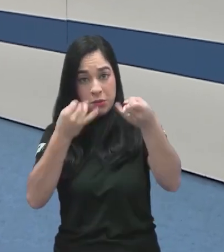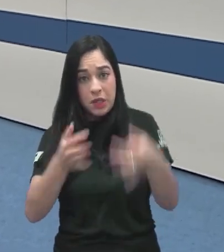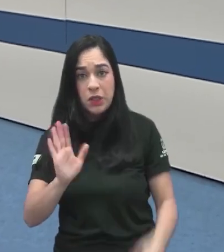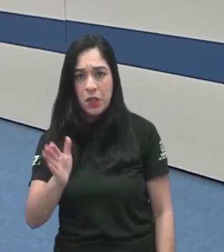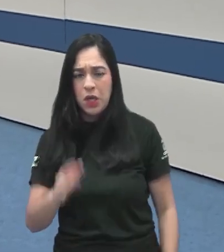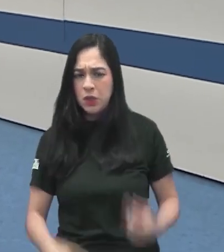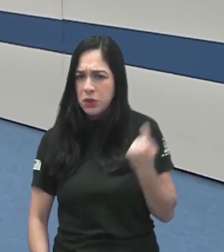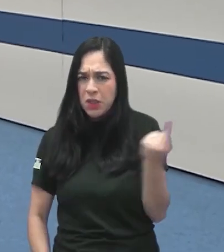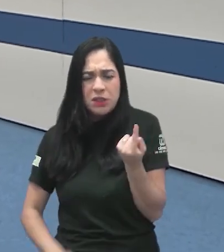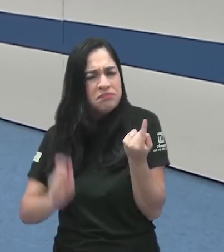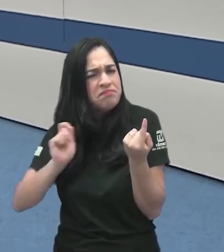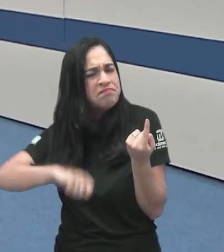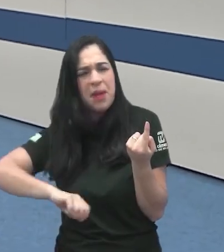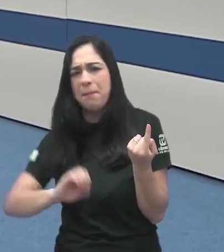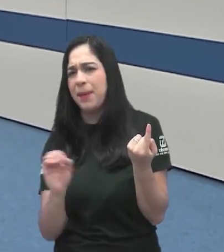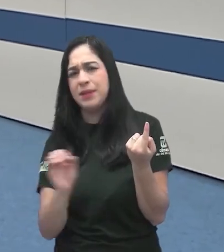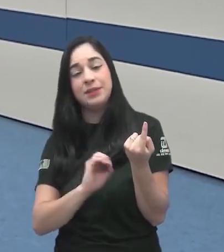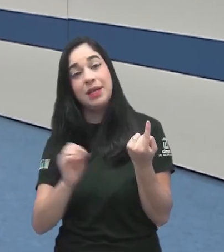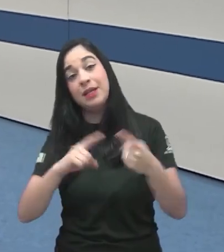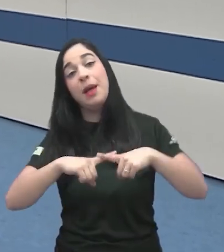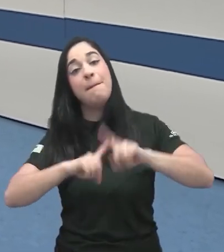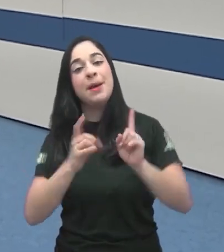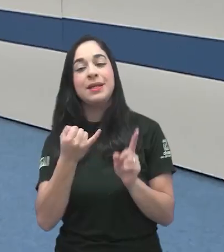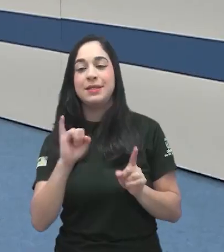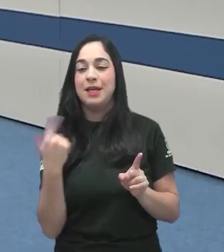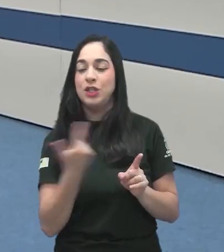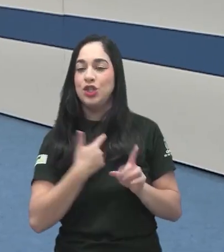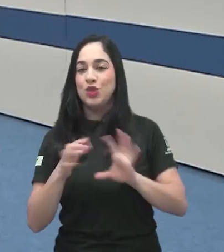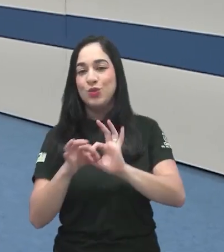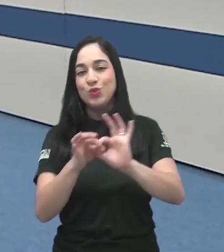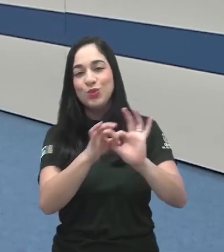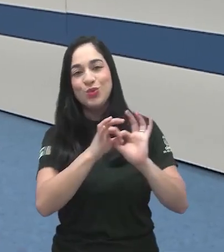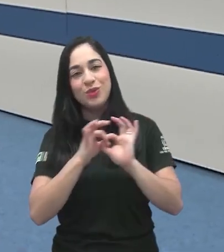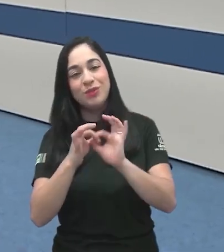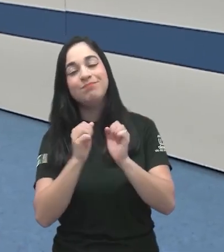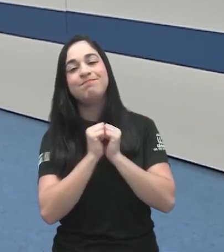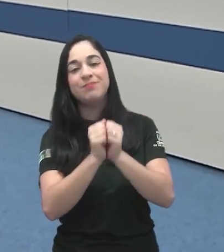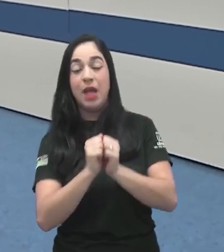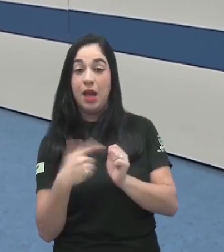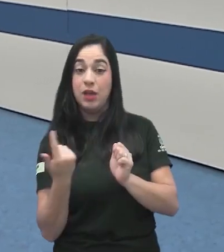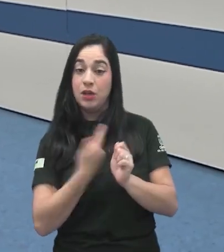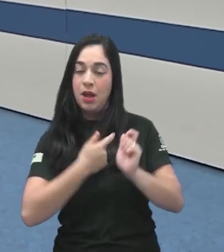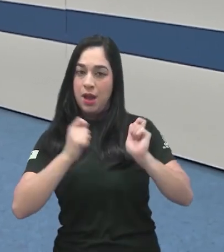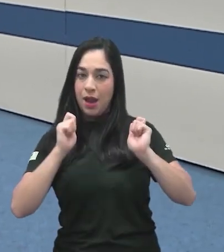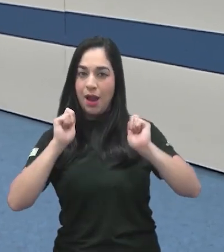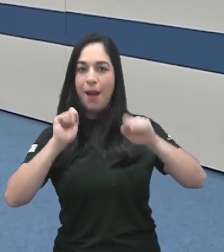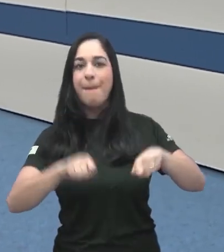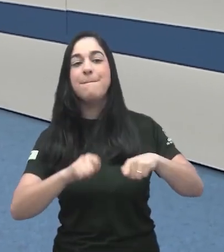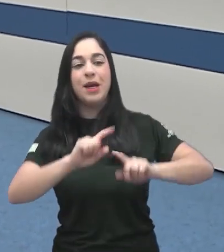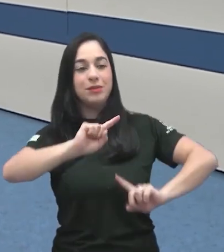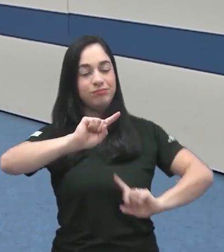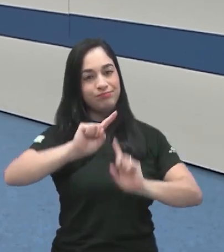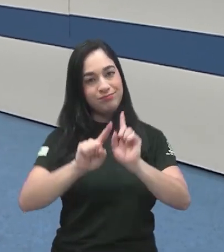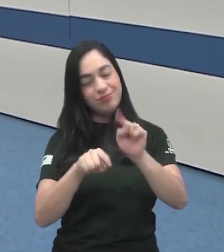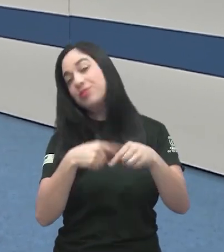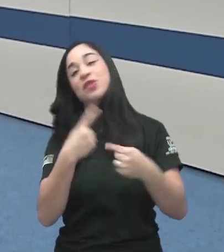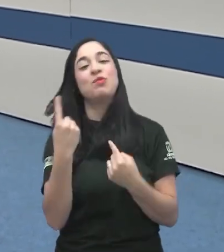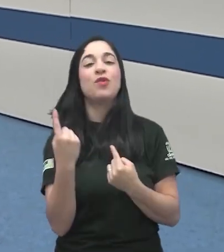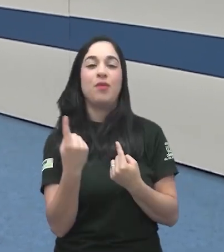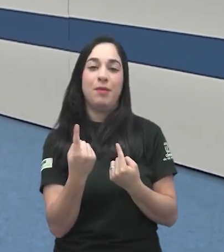Como eu falei, sozinho, nós não somos capazes de transformar. Mas se a gente tiver muita gente junto conosco, nós somos capazes